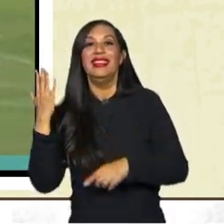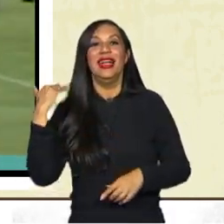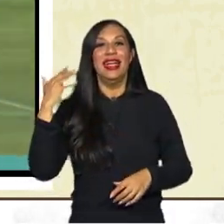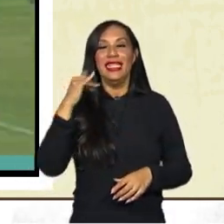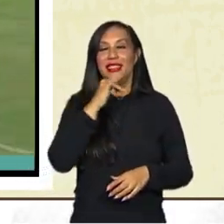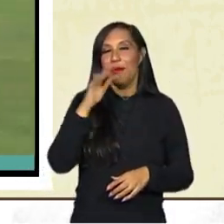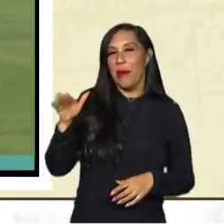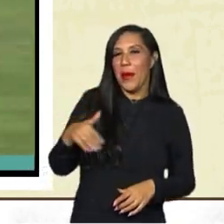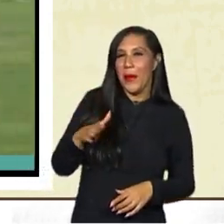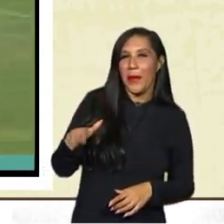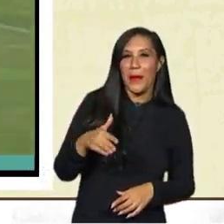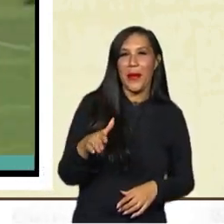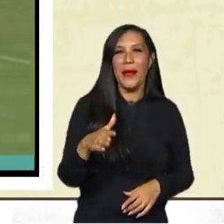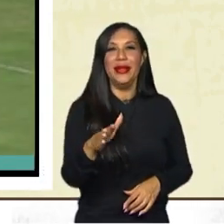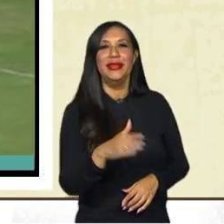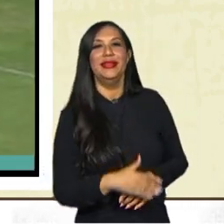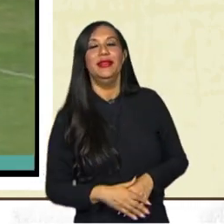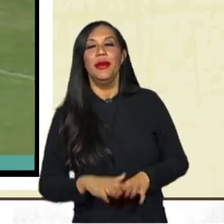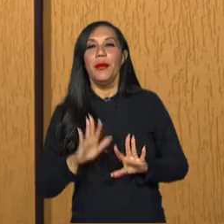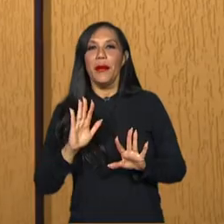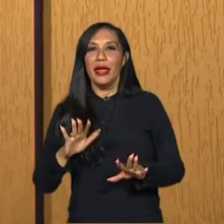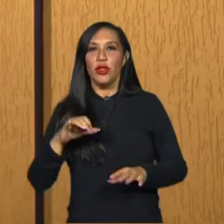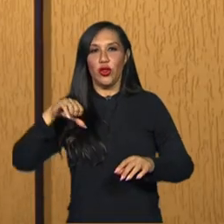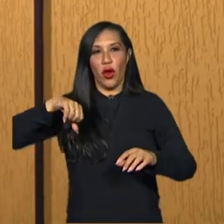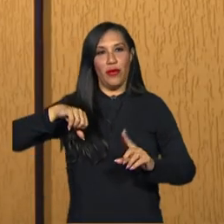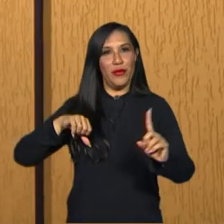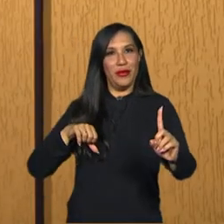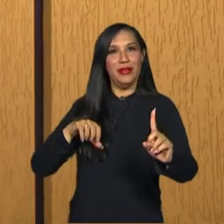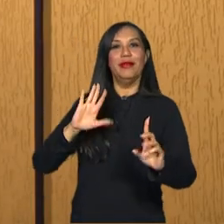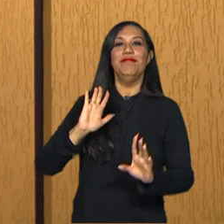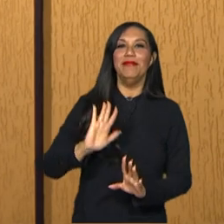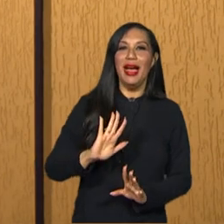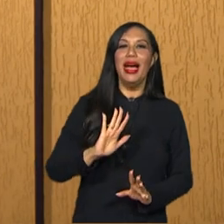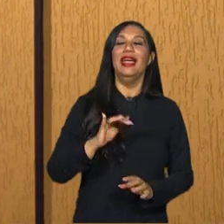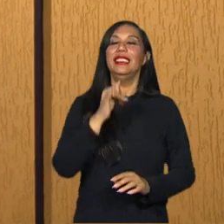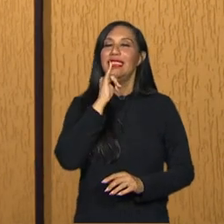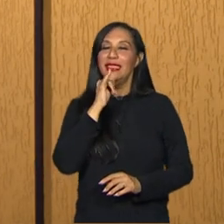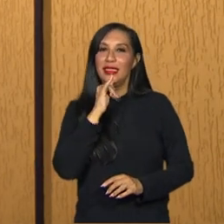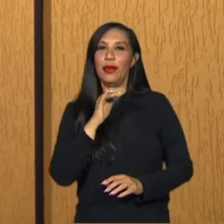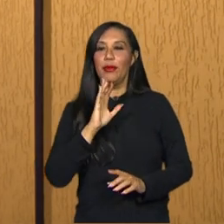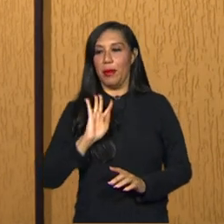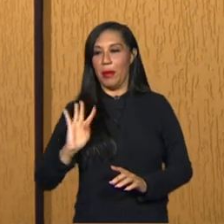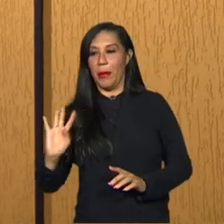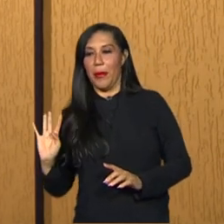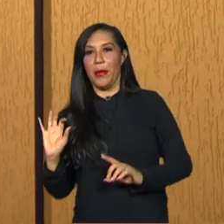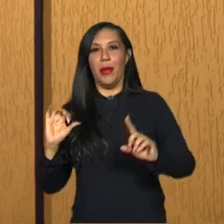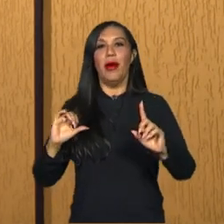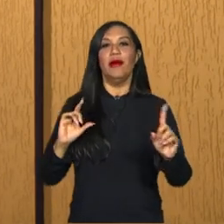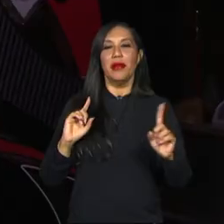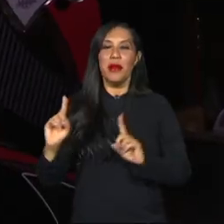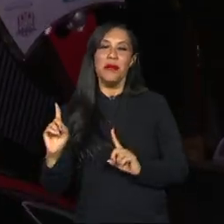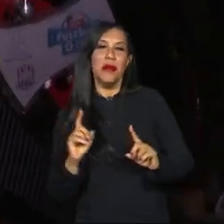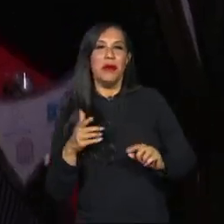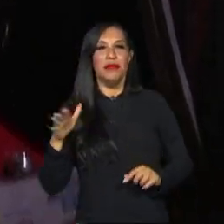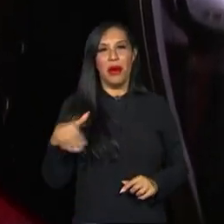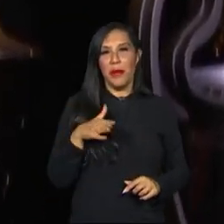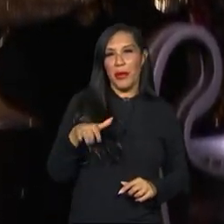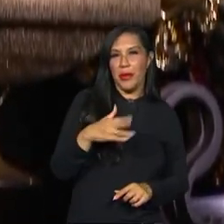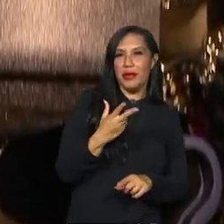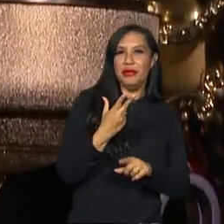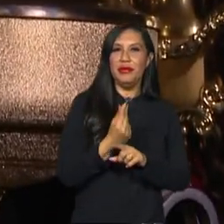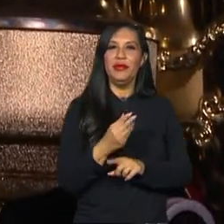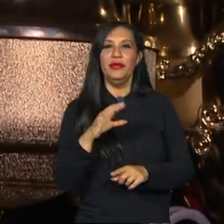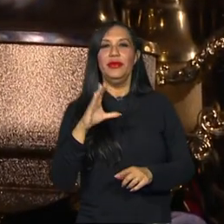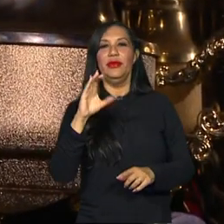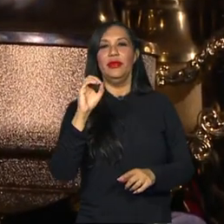a gente botava nove lá atrás e um só na frente. Era jogo lá e cá, foi assim na